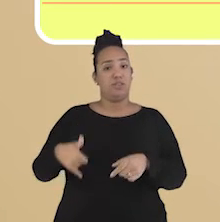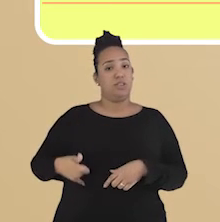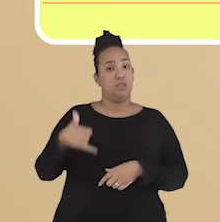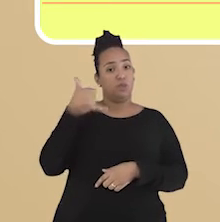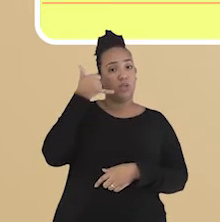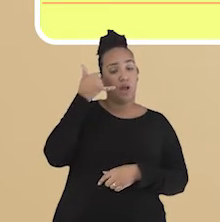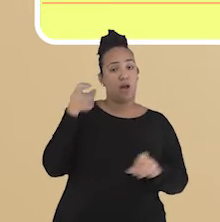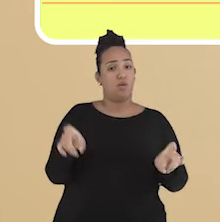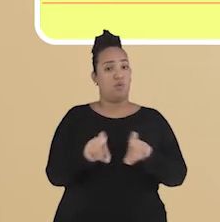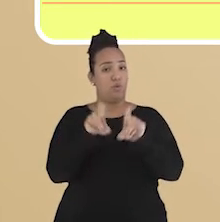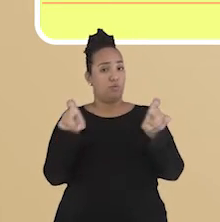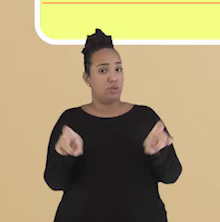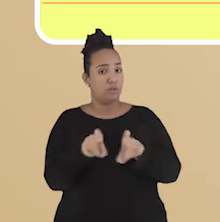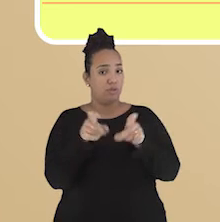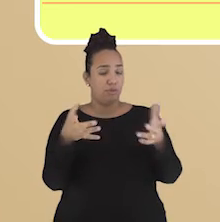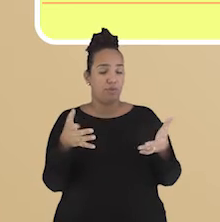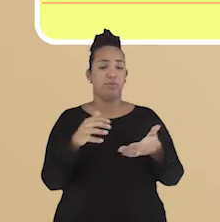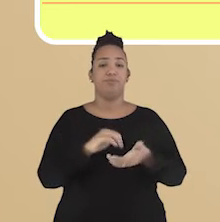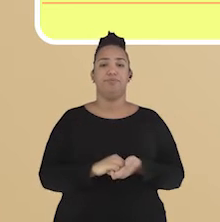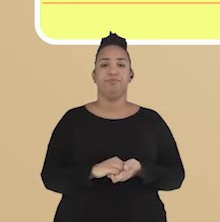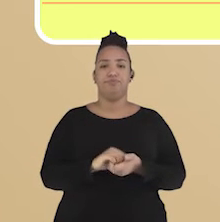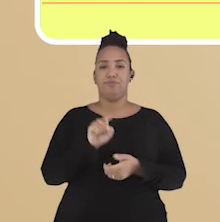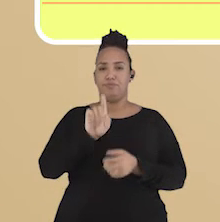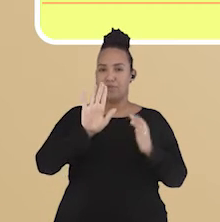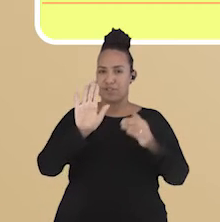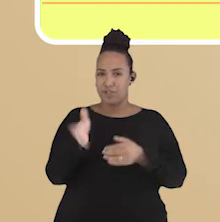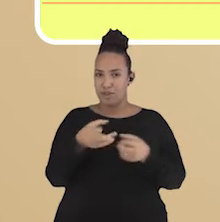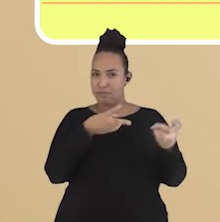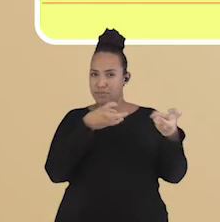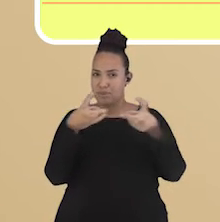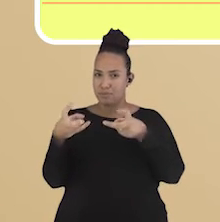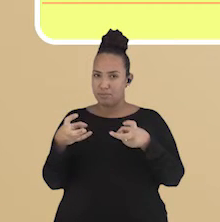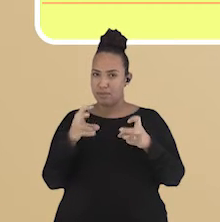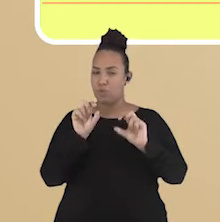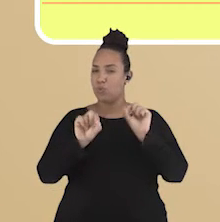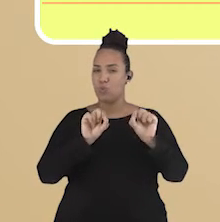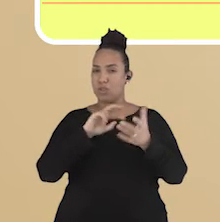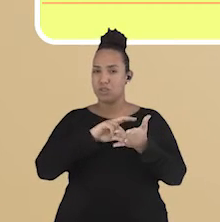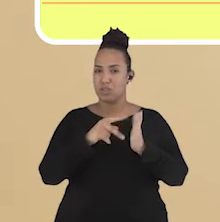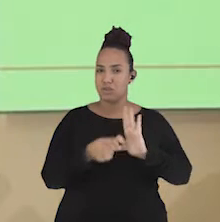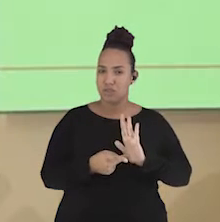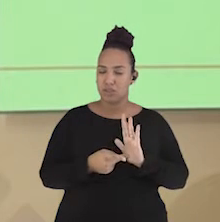de celular, no computador. Já identificaram o que ele significa?